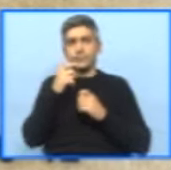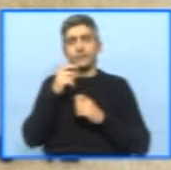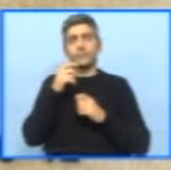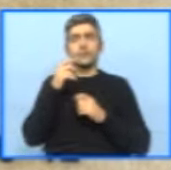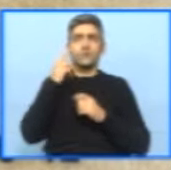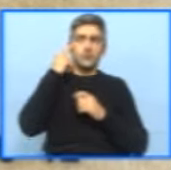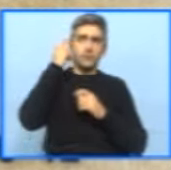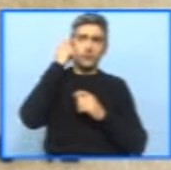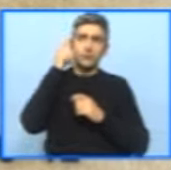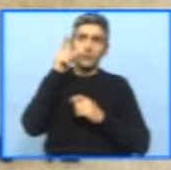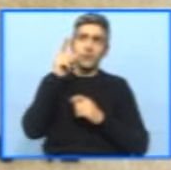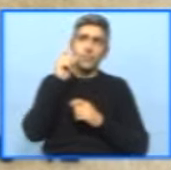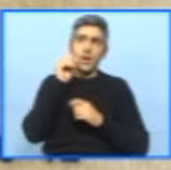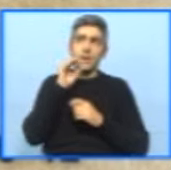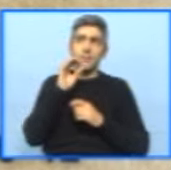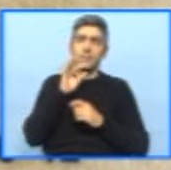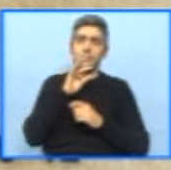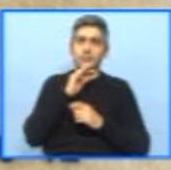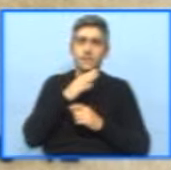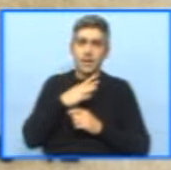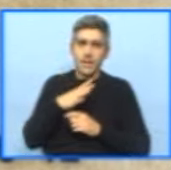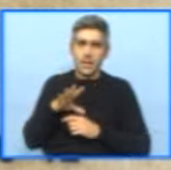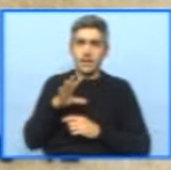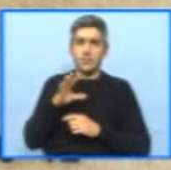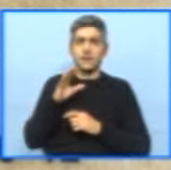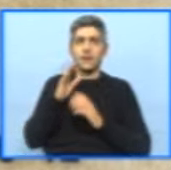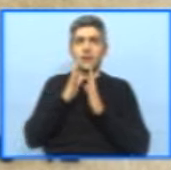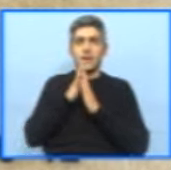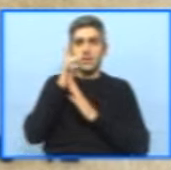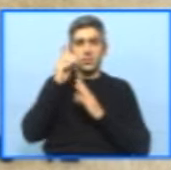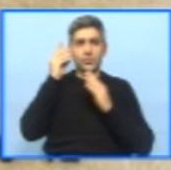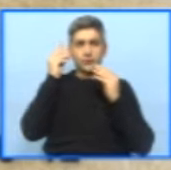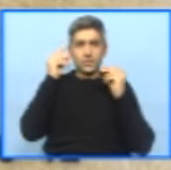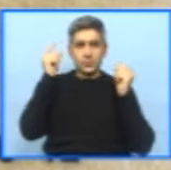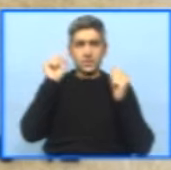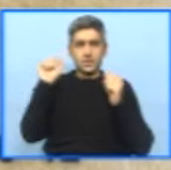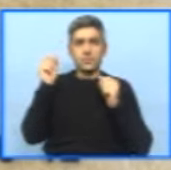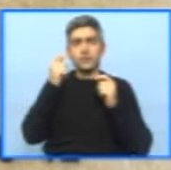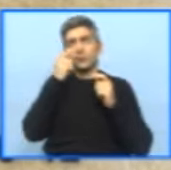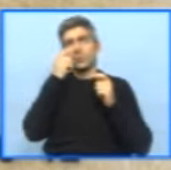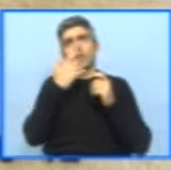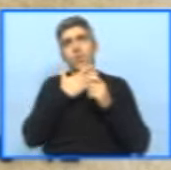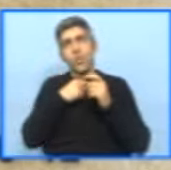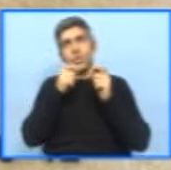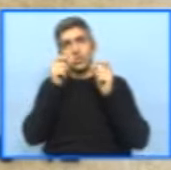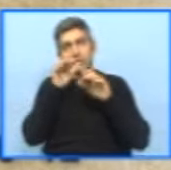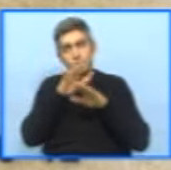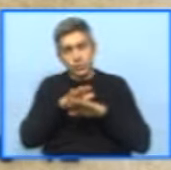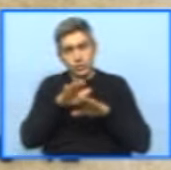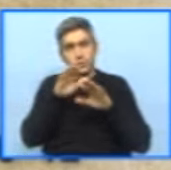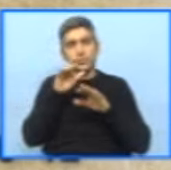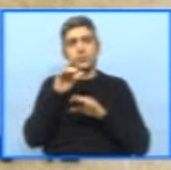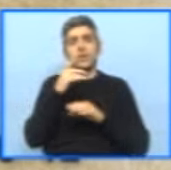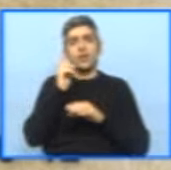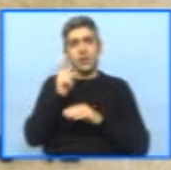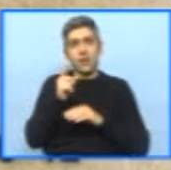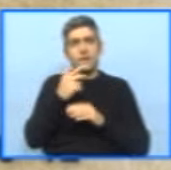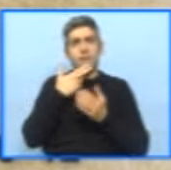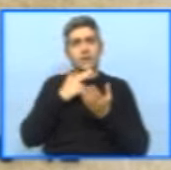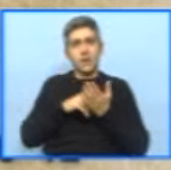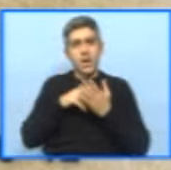deseja. Deus é espírito e os seus adoradores devem adorá-lo em espírito e